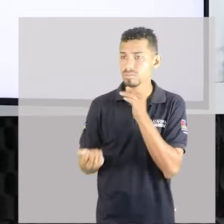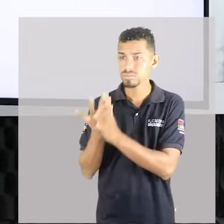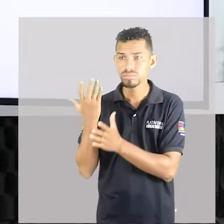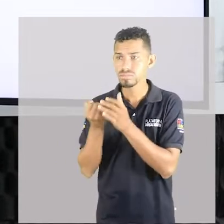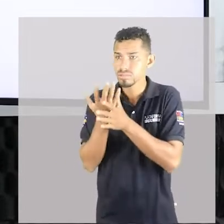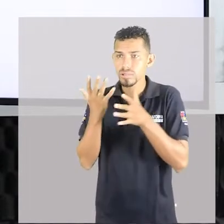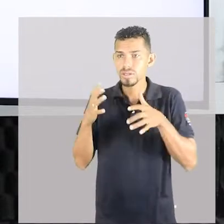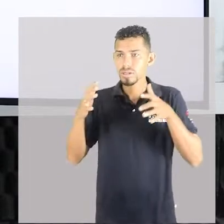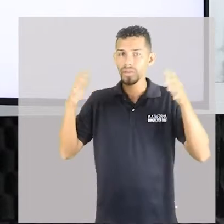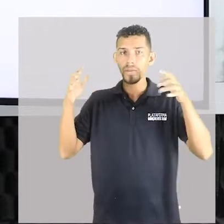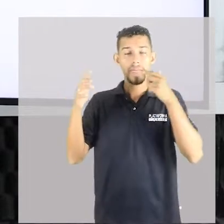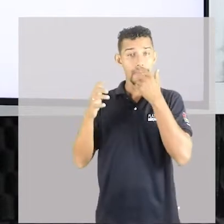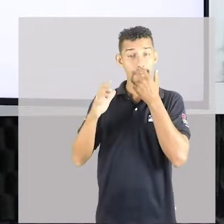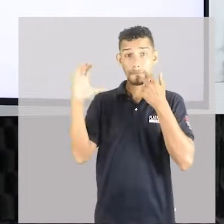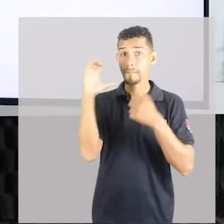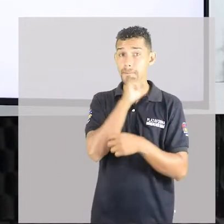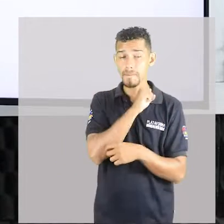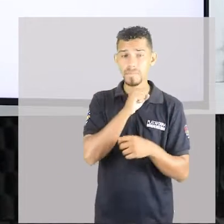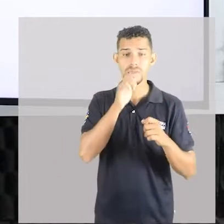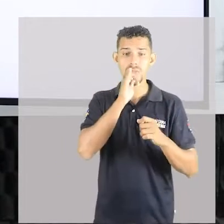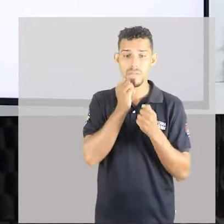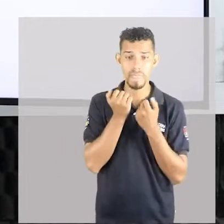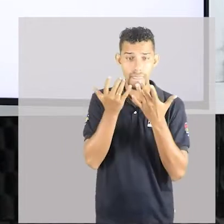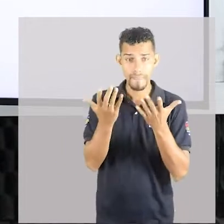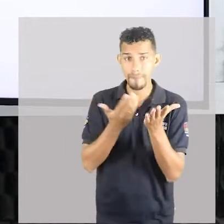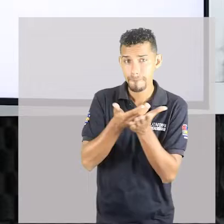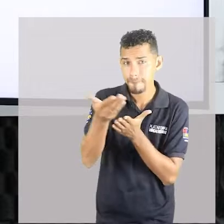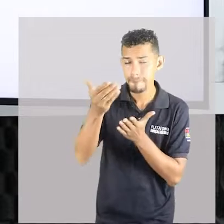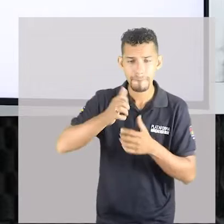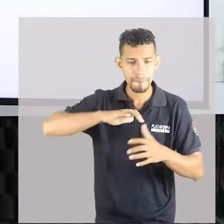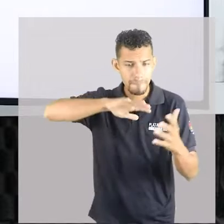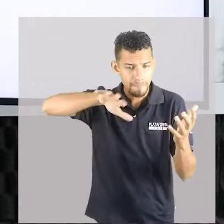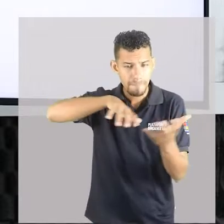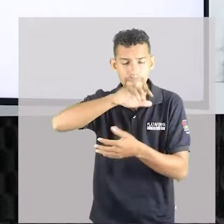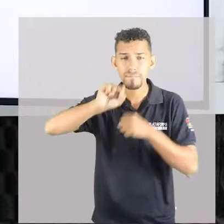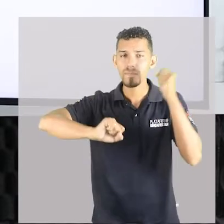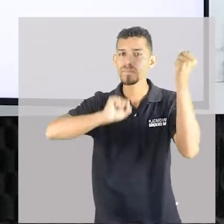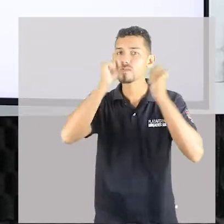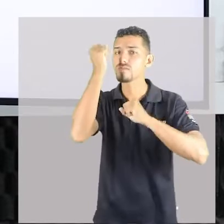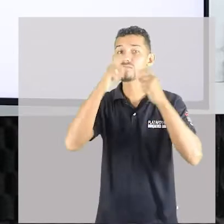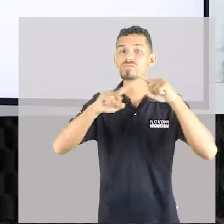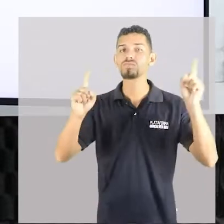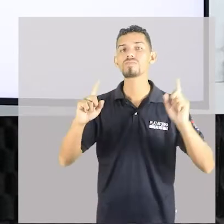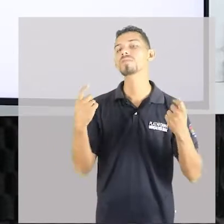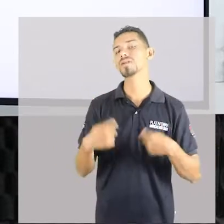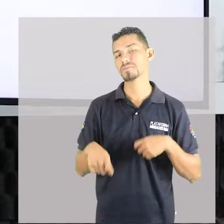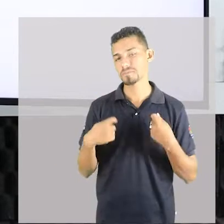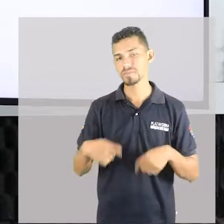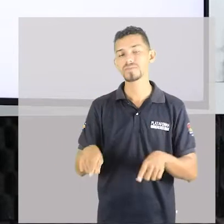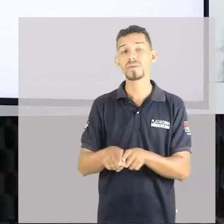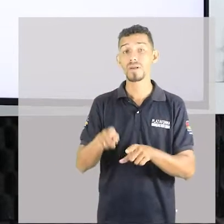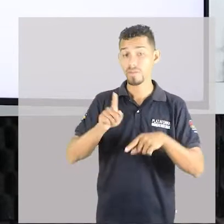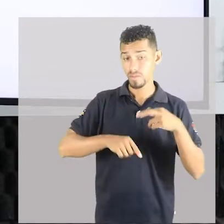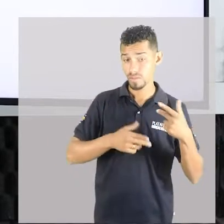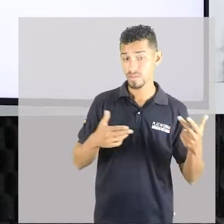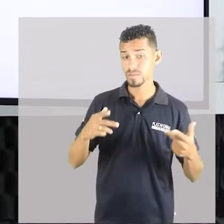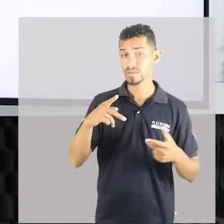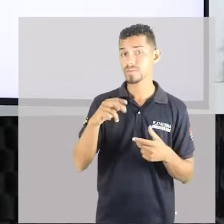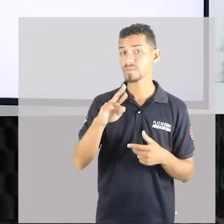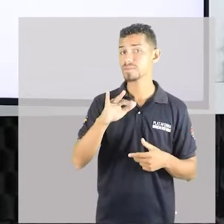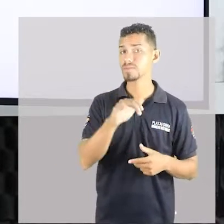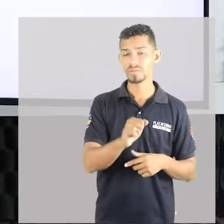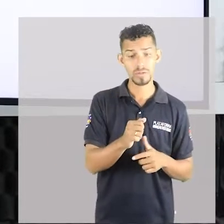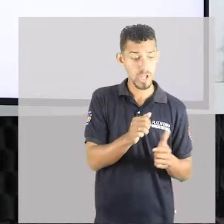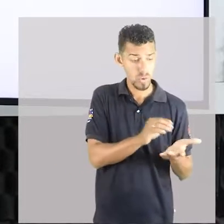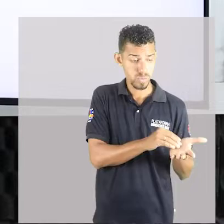produzindo ao passo gigantesco que é dado por essa segunda revolução industrial, mas eu preciso também de matéria-prima. Já não tem